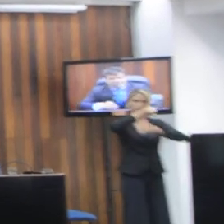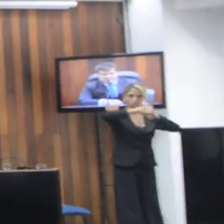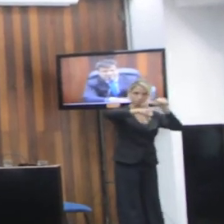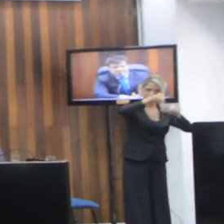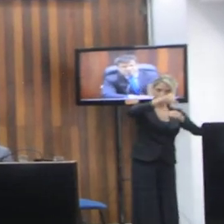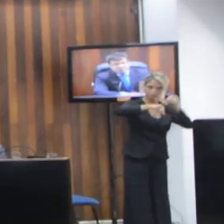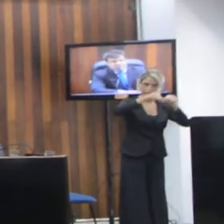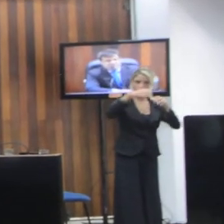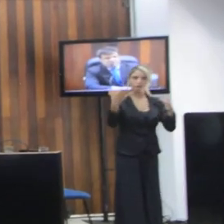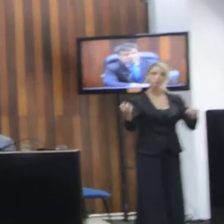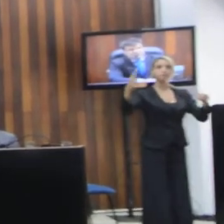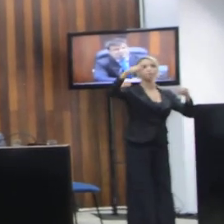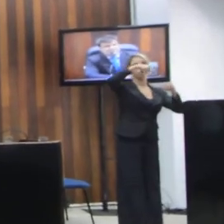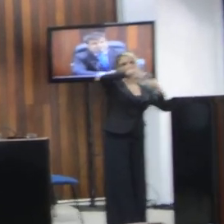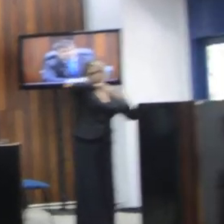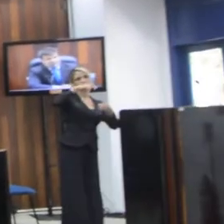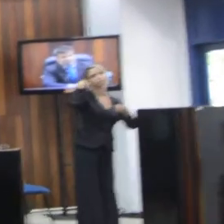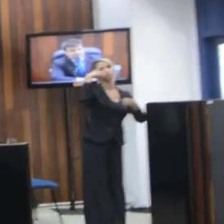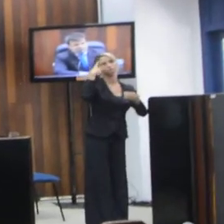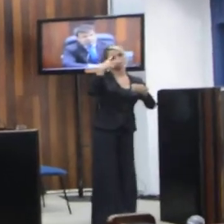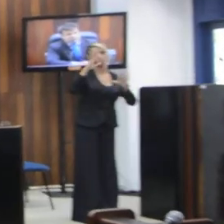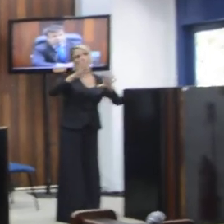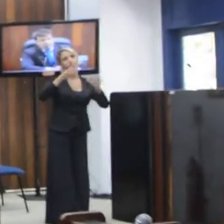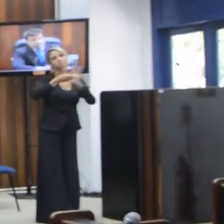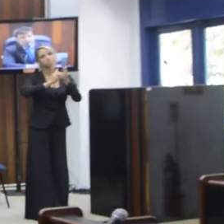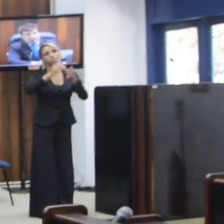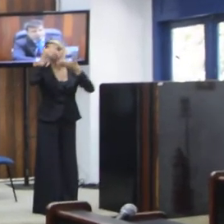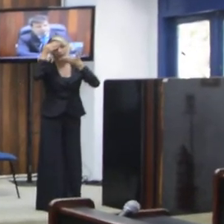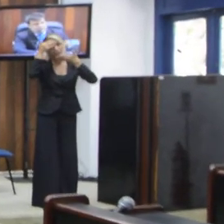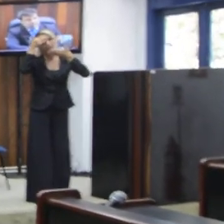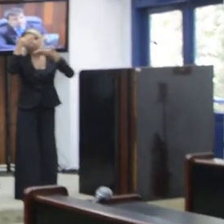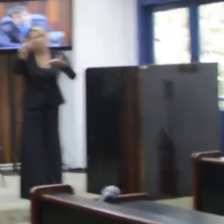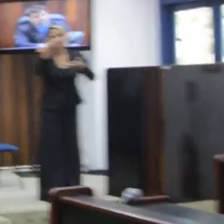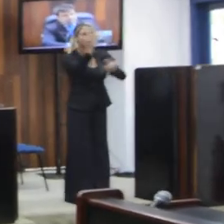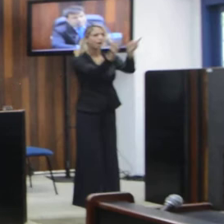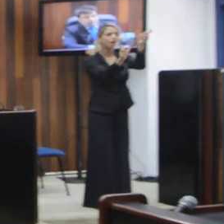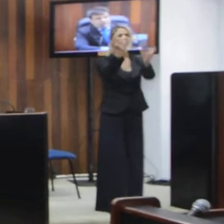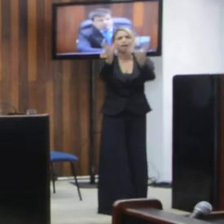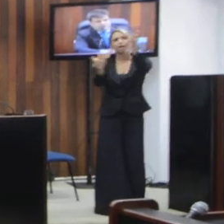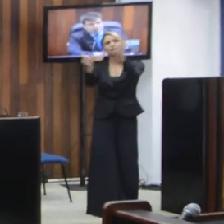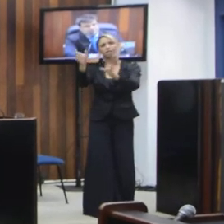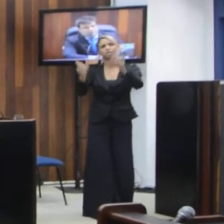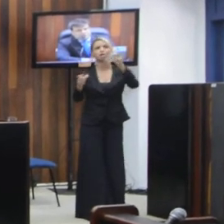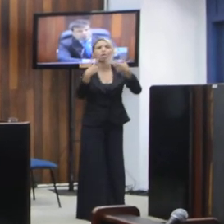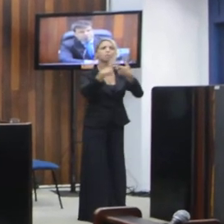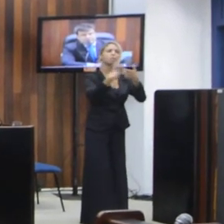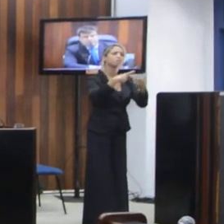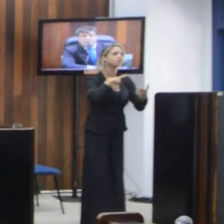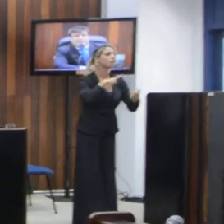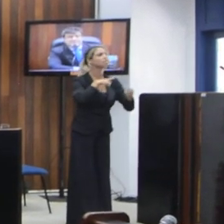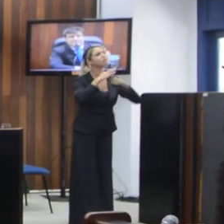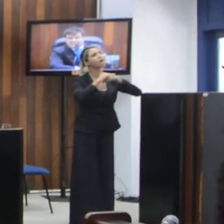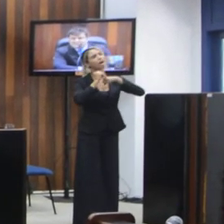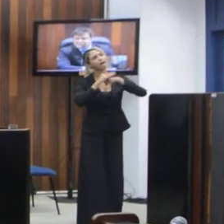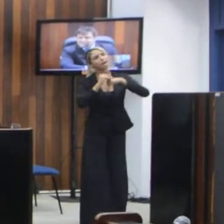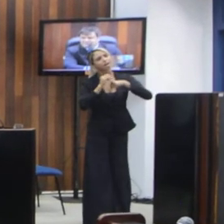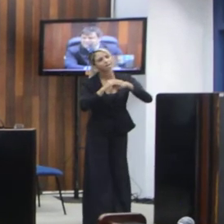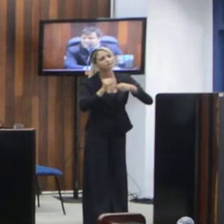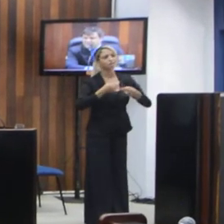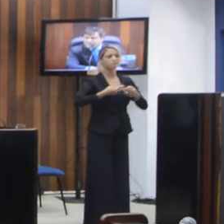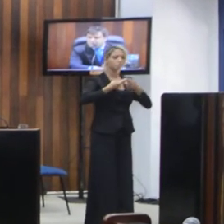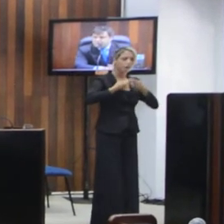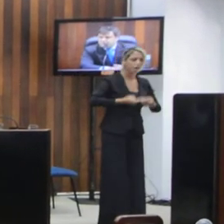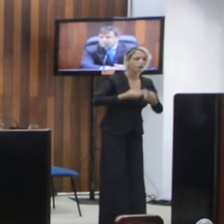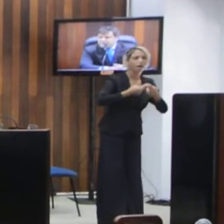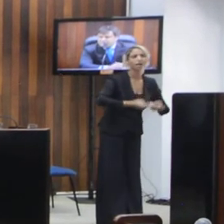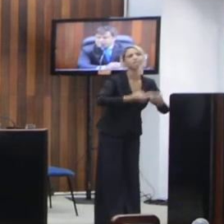lado de vocês, eu quero agradecer a cada um pelo carinho, pelo empenho que teve comigo, pela paciência